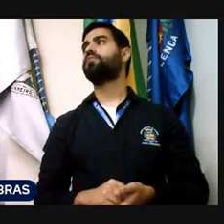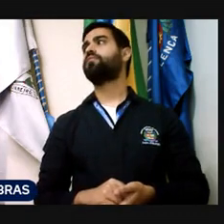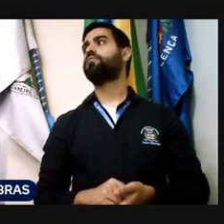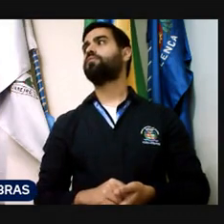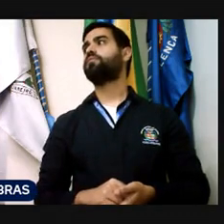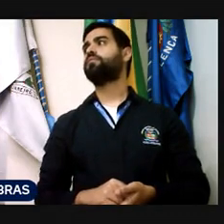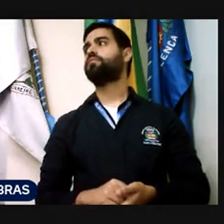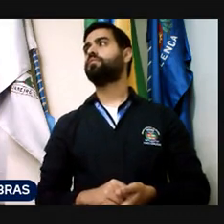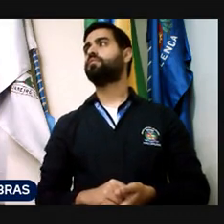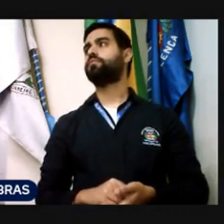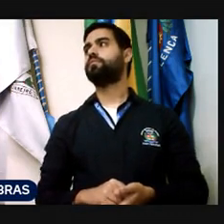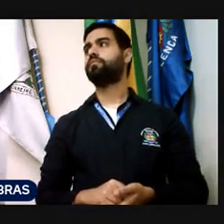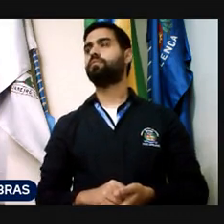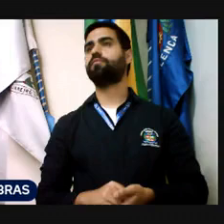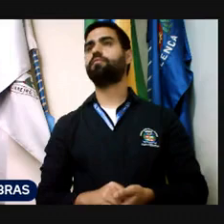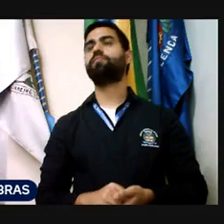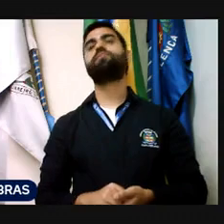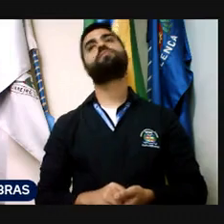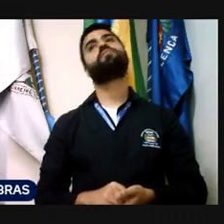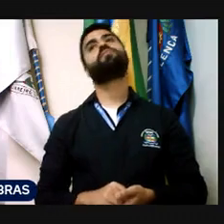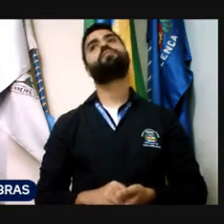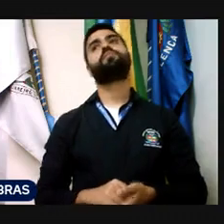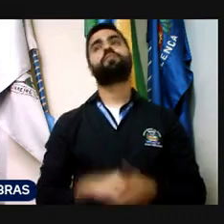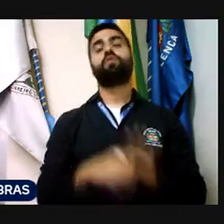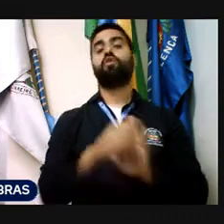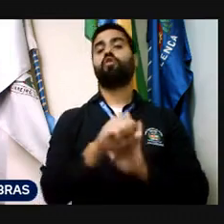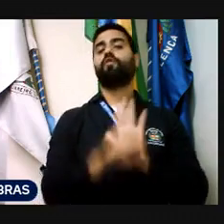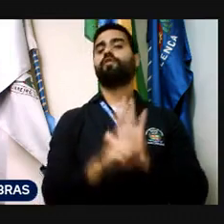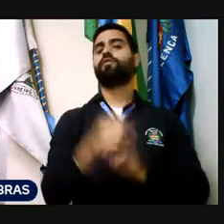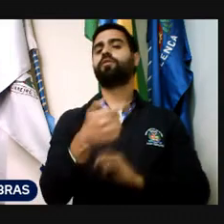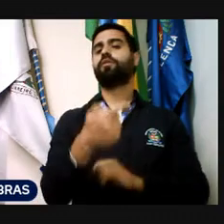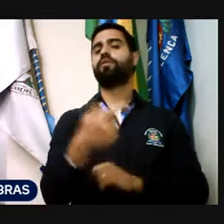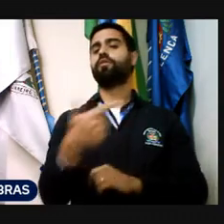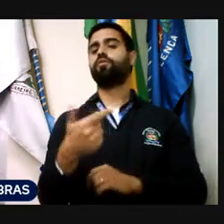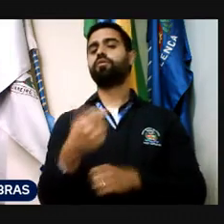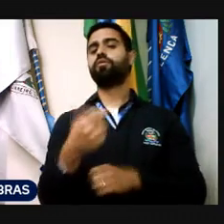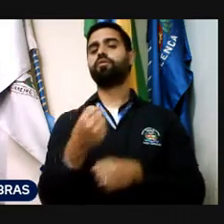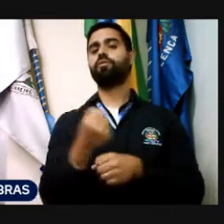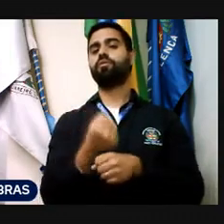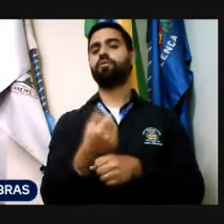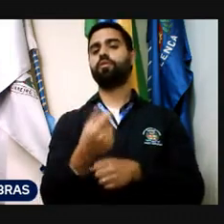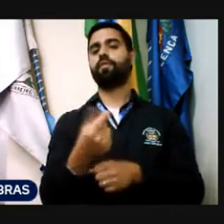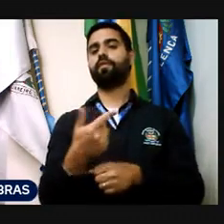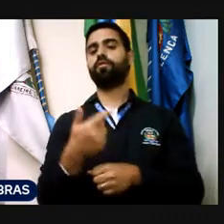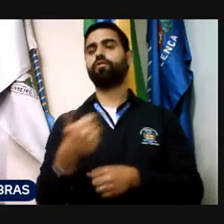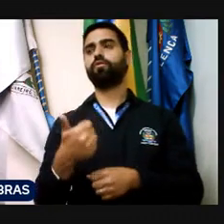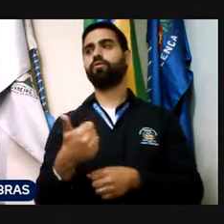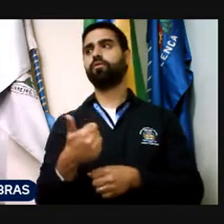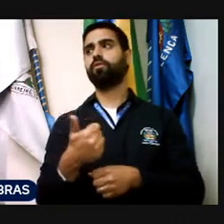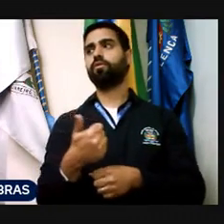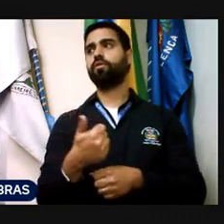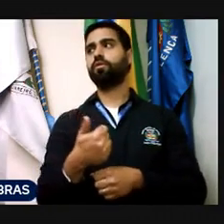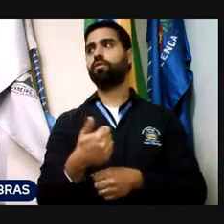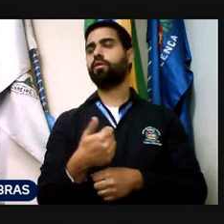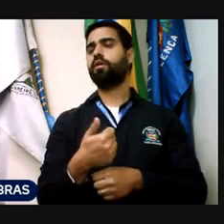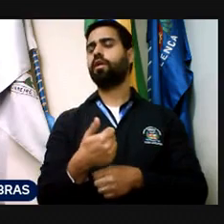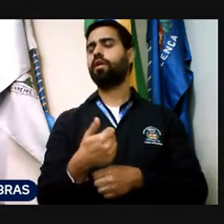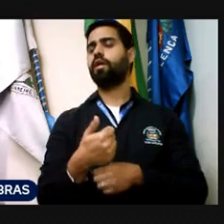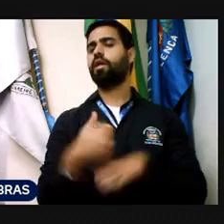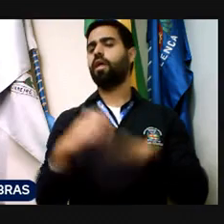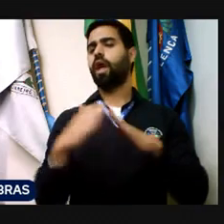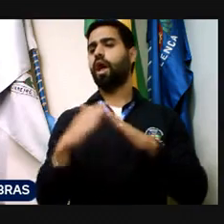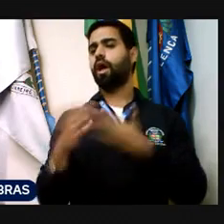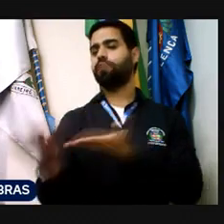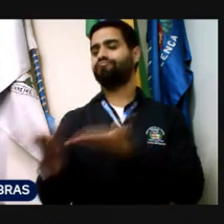Ofício 72 de 2021, do presidente da Casa de Caridade